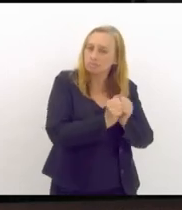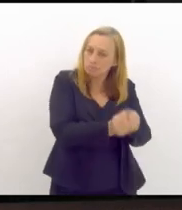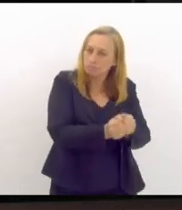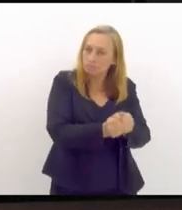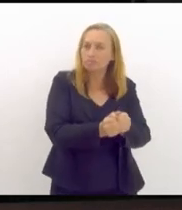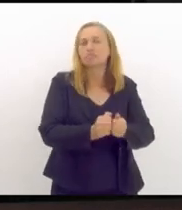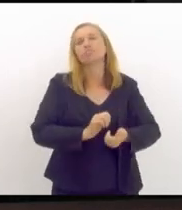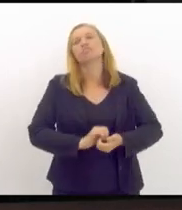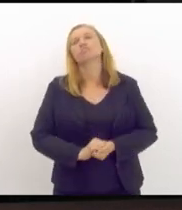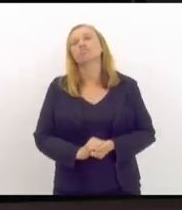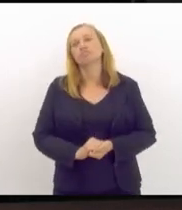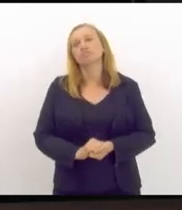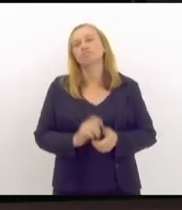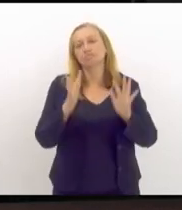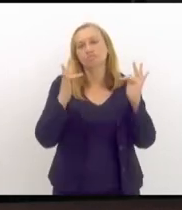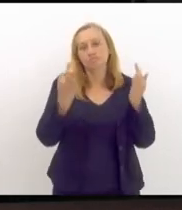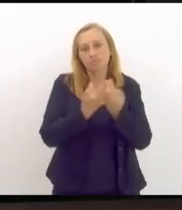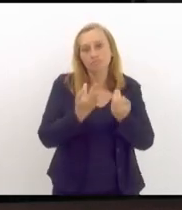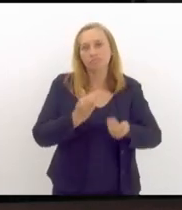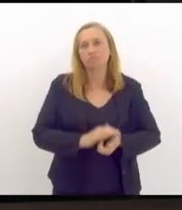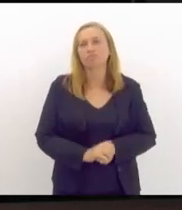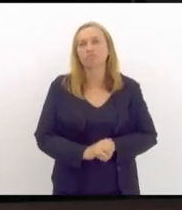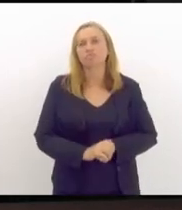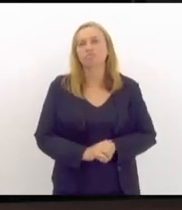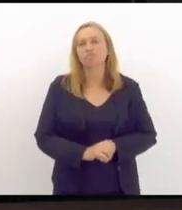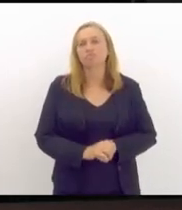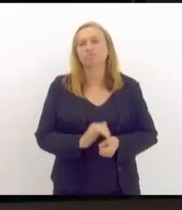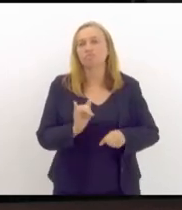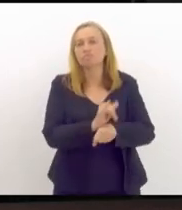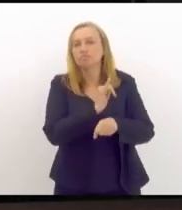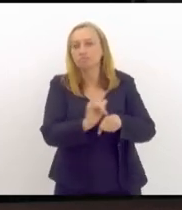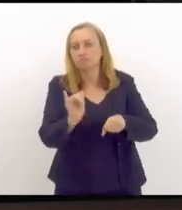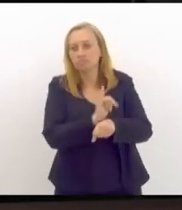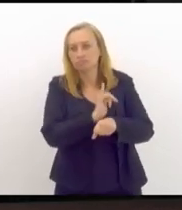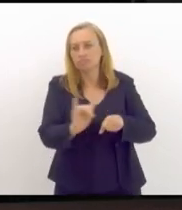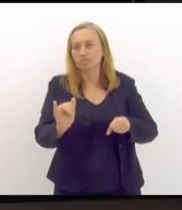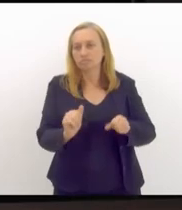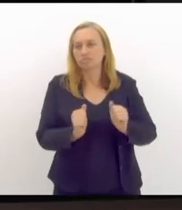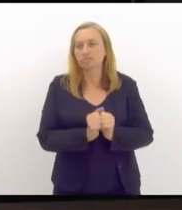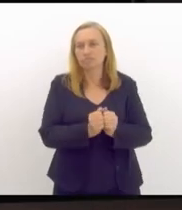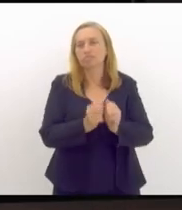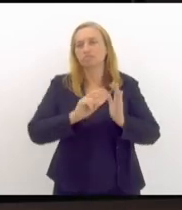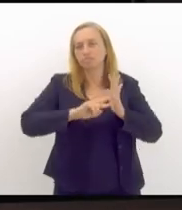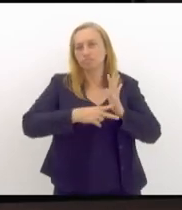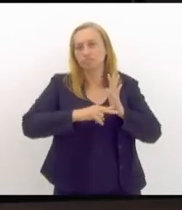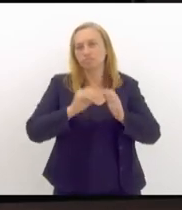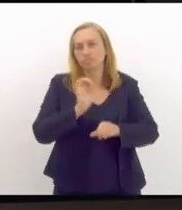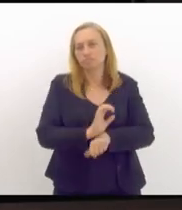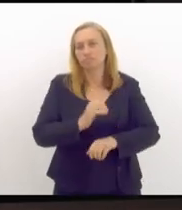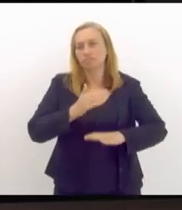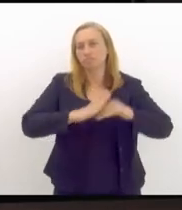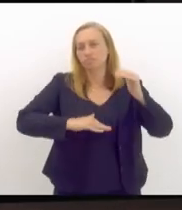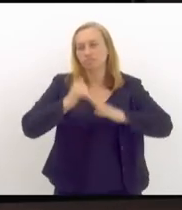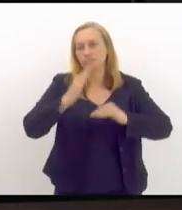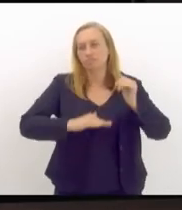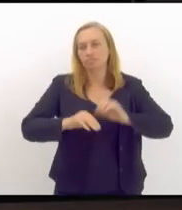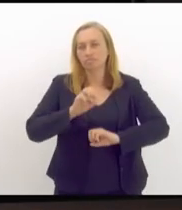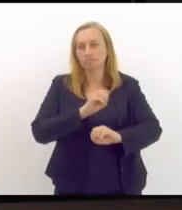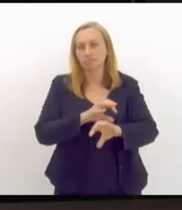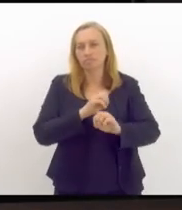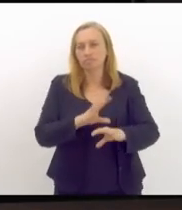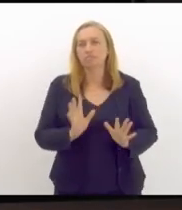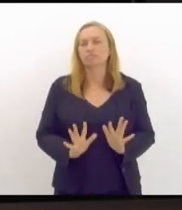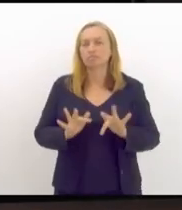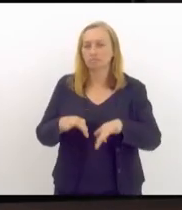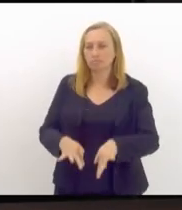né as famílias inclusive no articulação com Sindicato Estadual dos profissionais de educação quero que